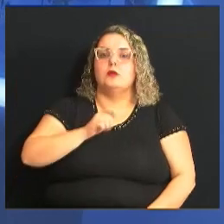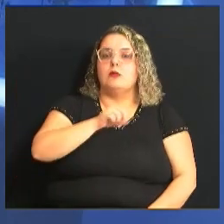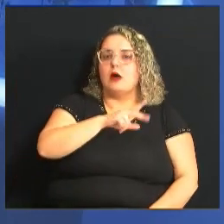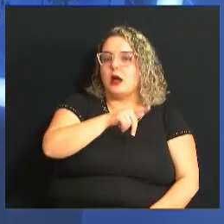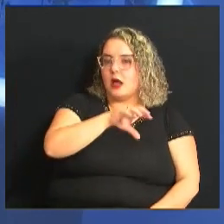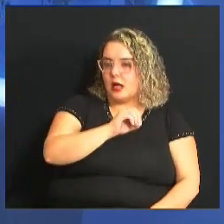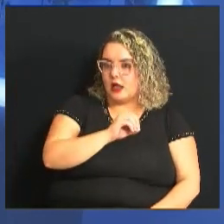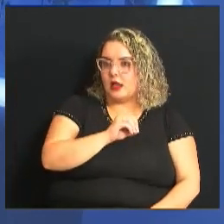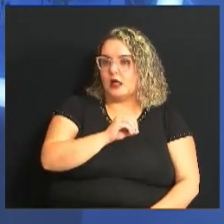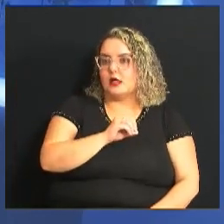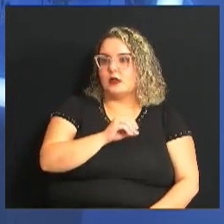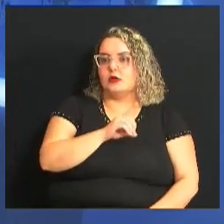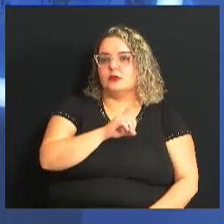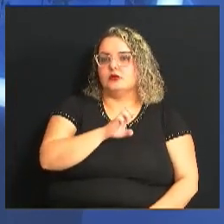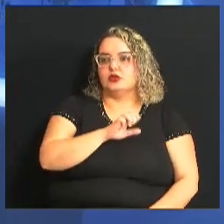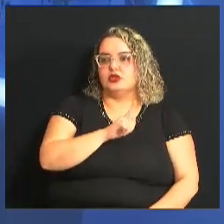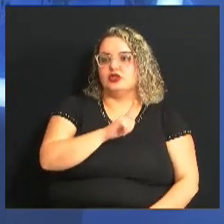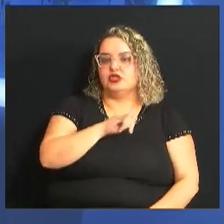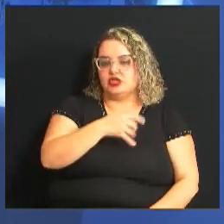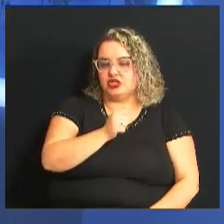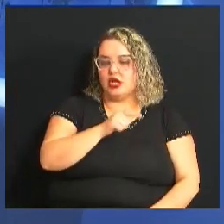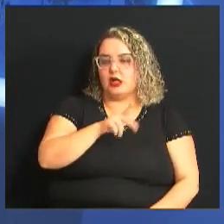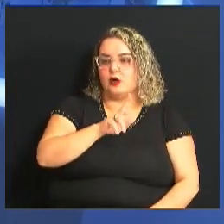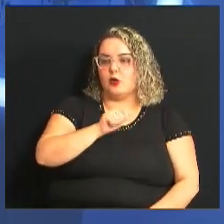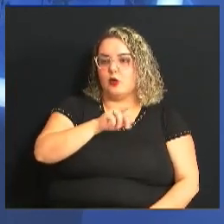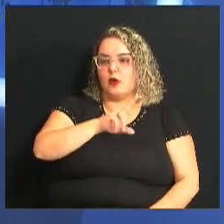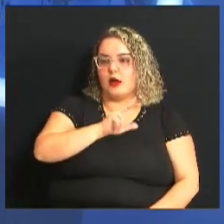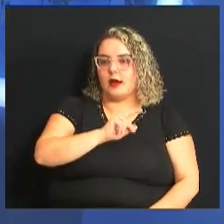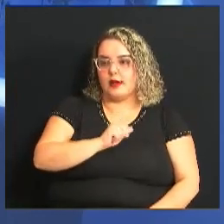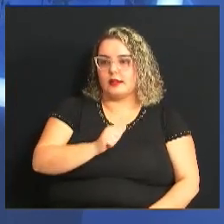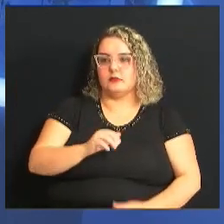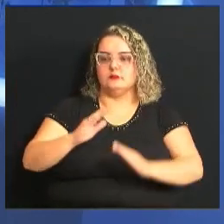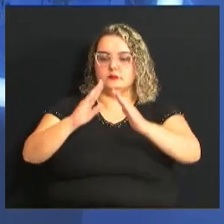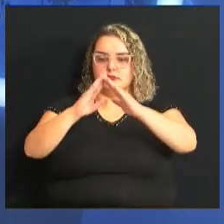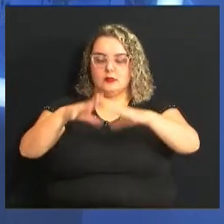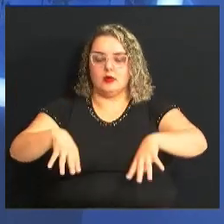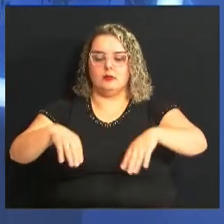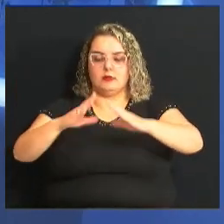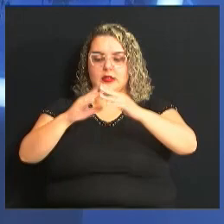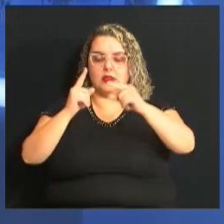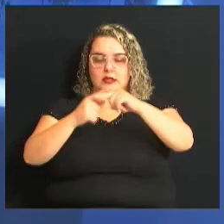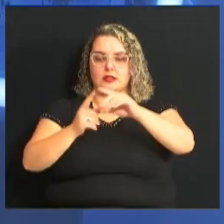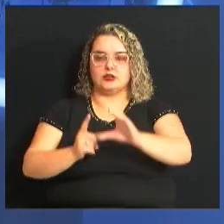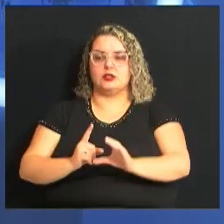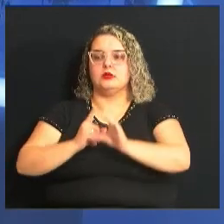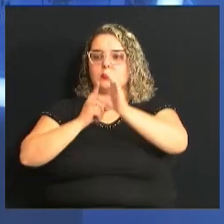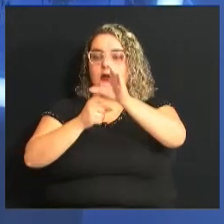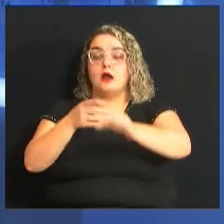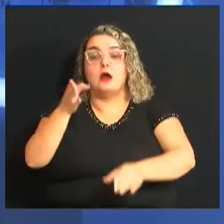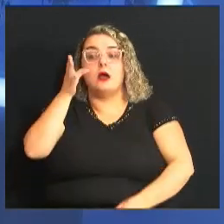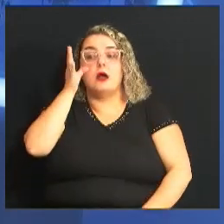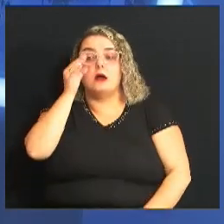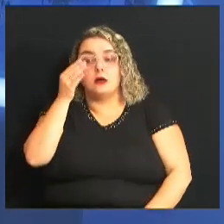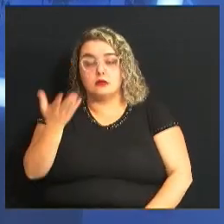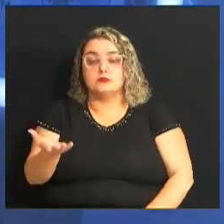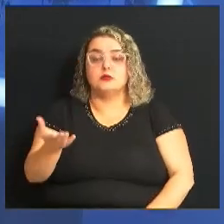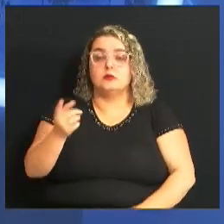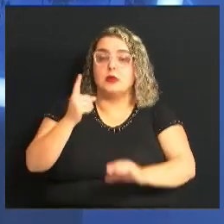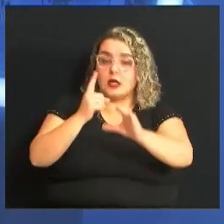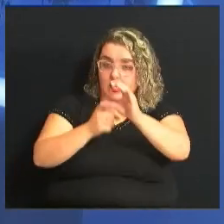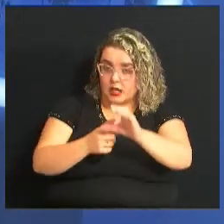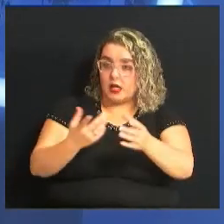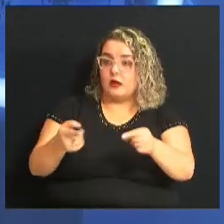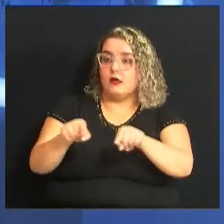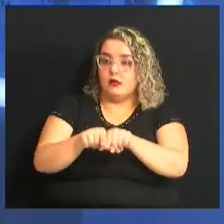a Rua Conceição, pela Catedral Metropolitana, que lá vão ter as curiosidades sobre a catedral e também sobre